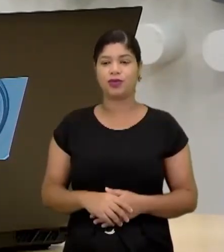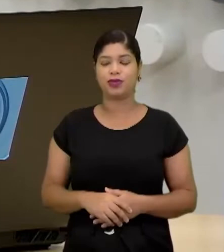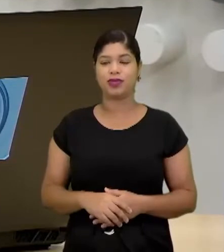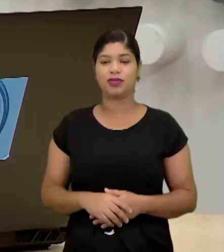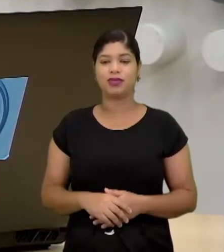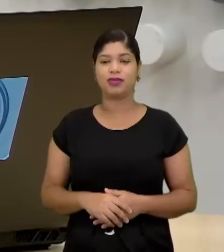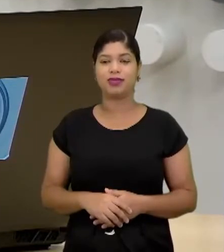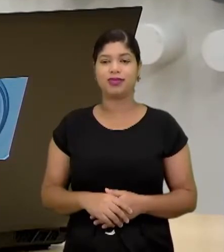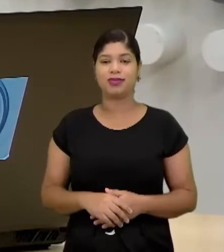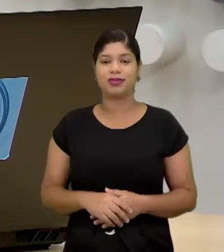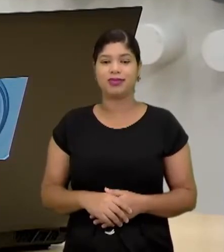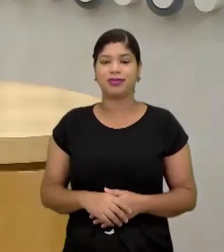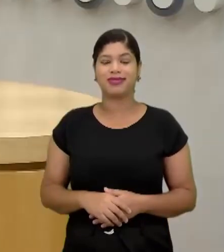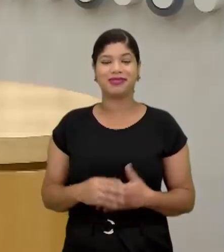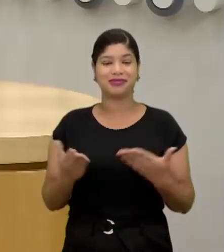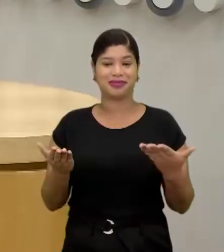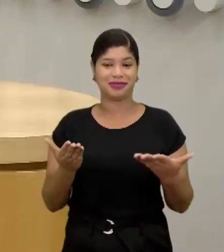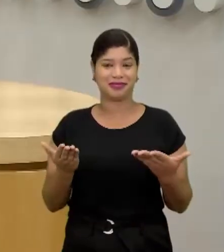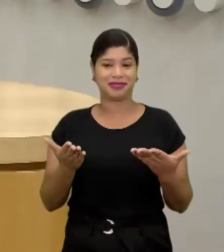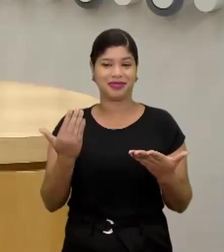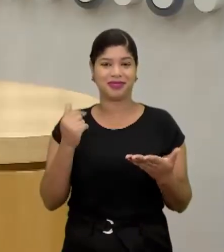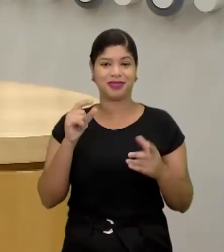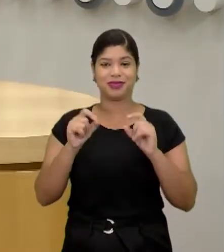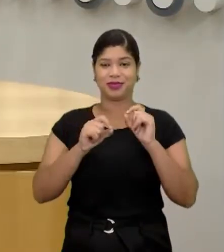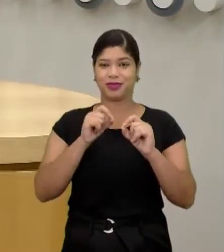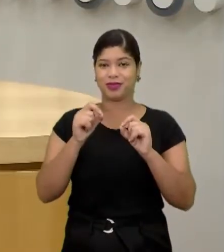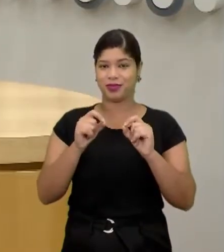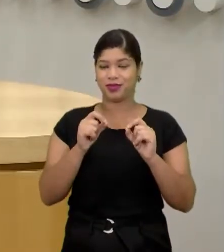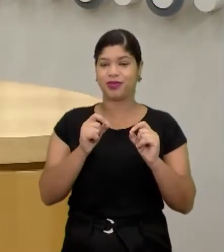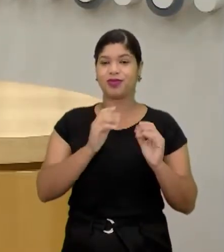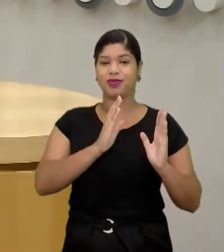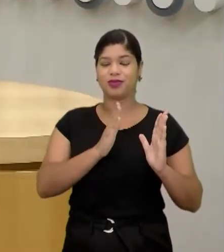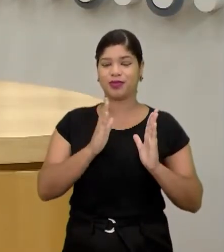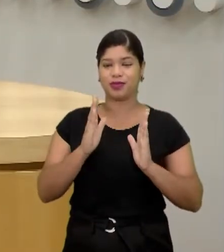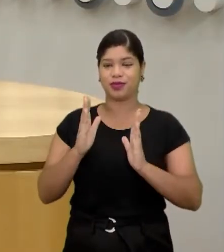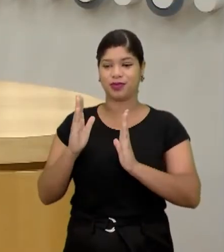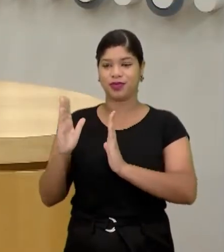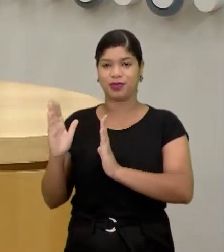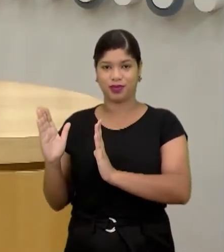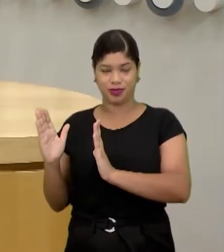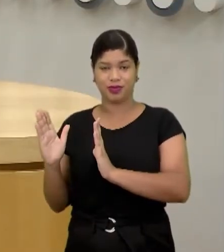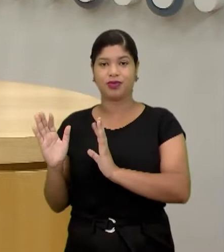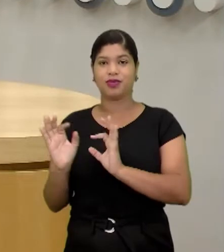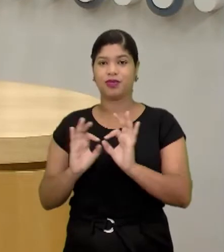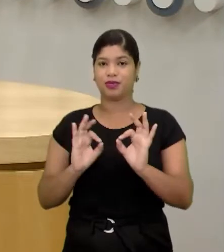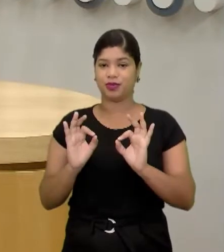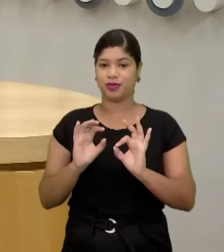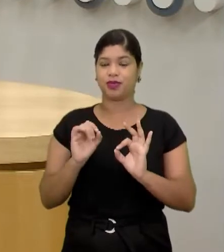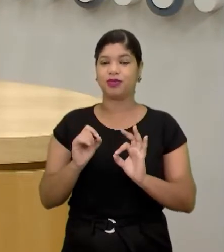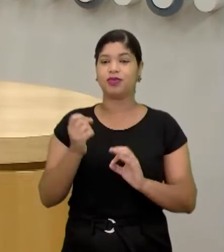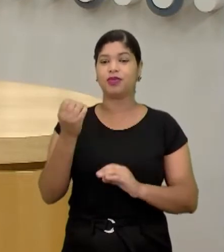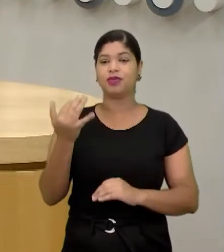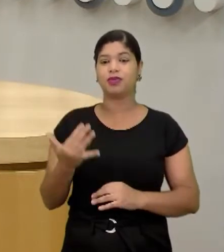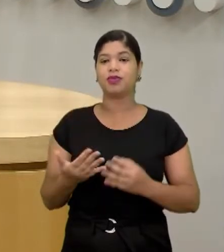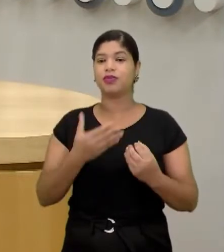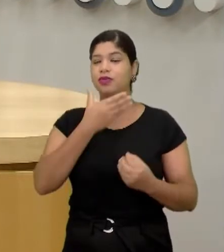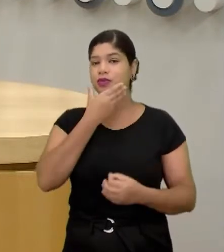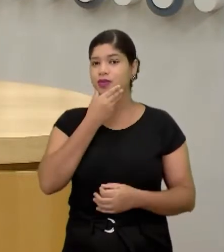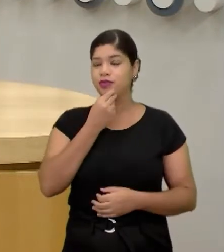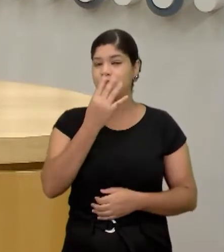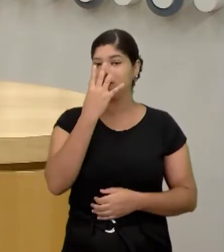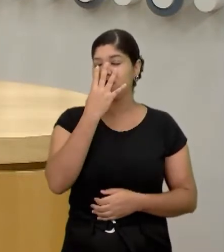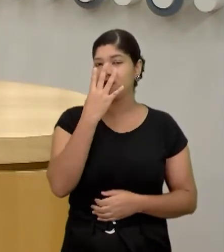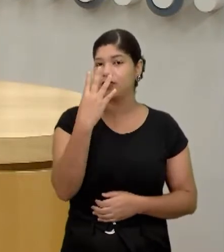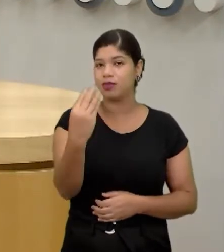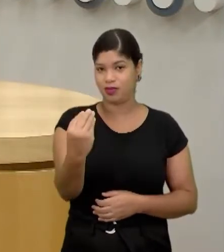a gente vai começar Então por ordem cronológica também né falando sobre Thomas Hobbes esse autor